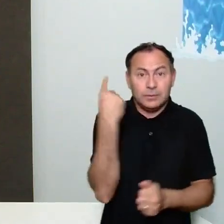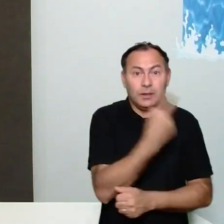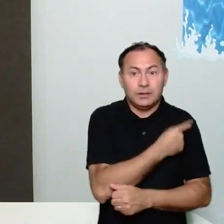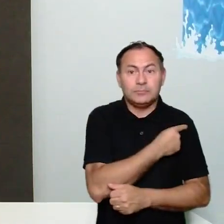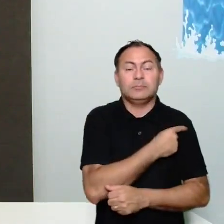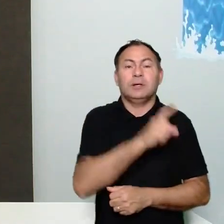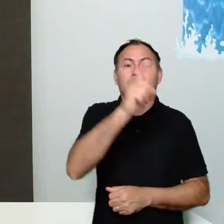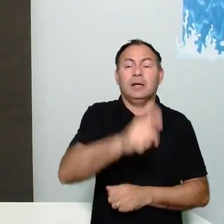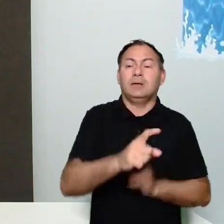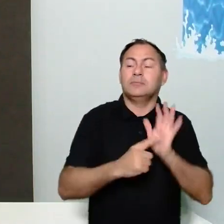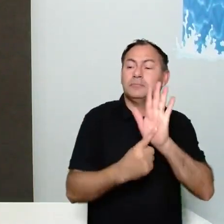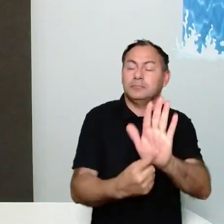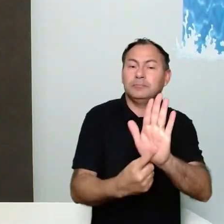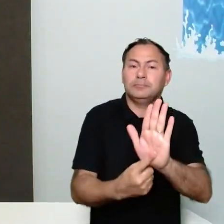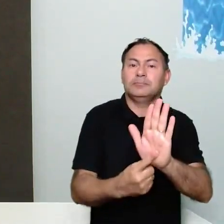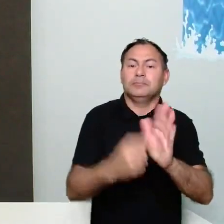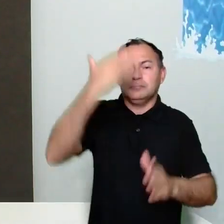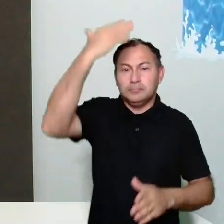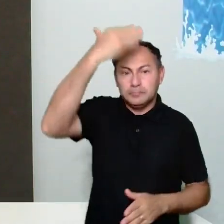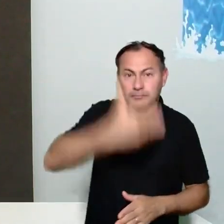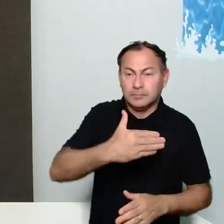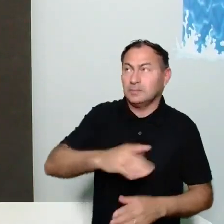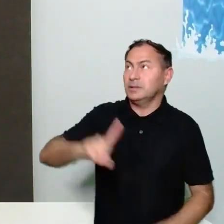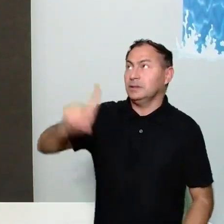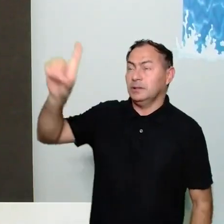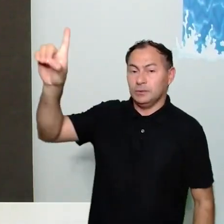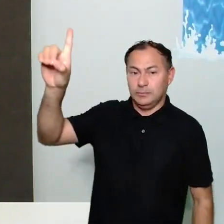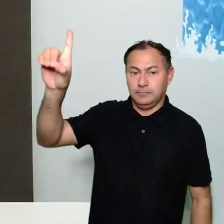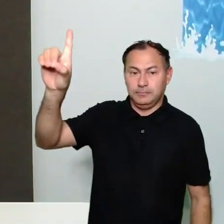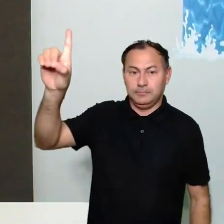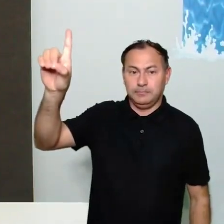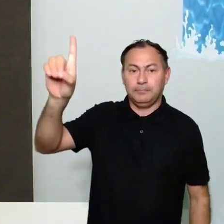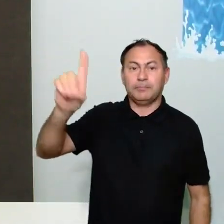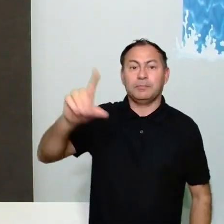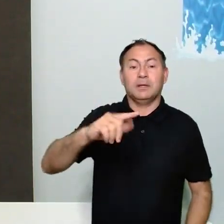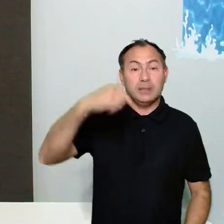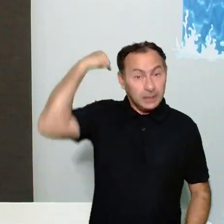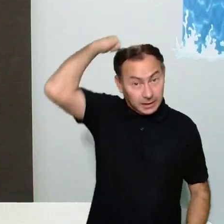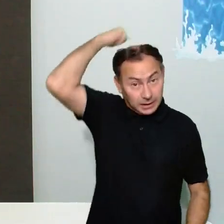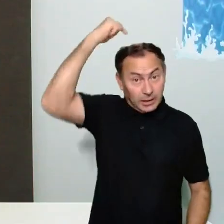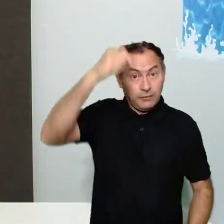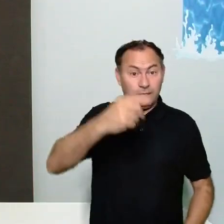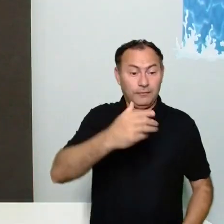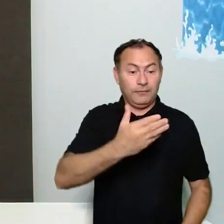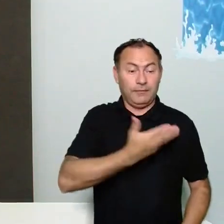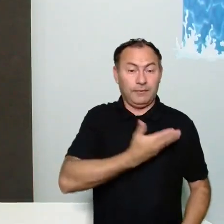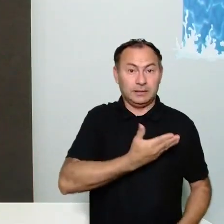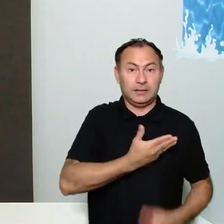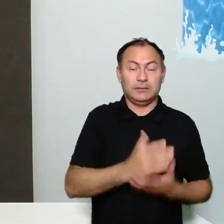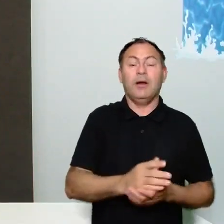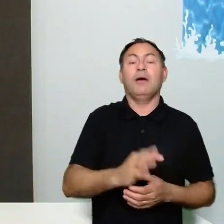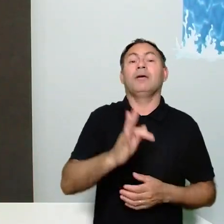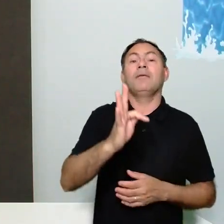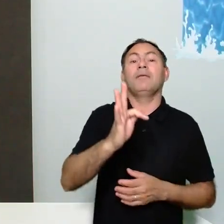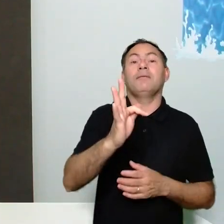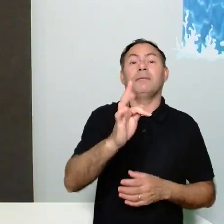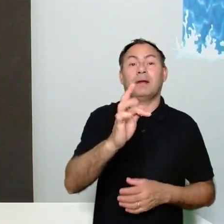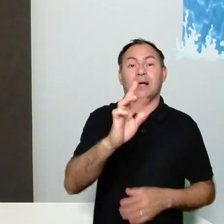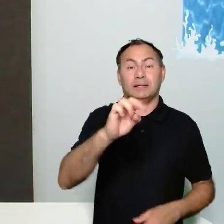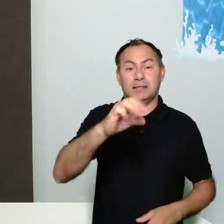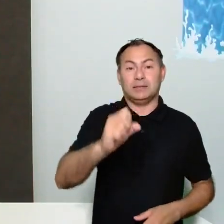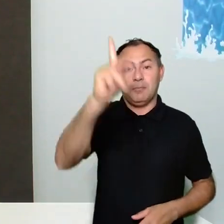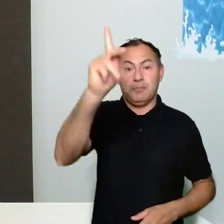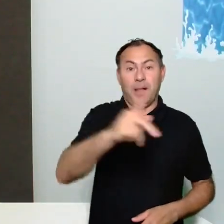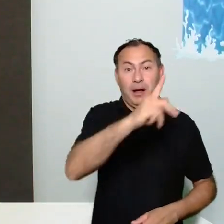e são um reflexo da presença de Deus. Francisco cita os casais santos, onde